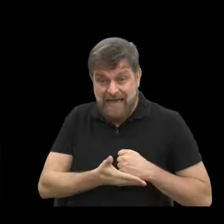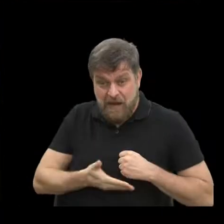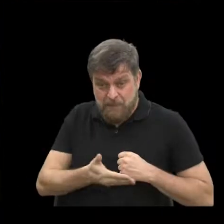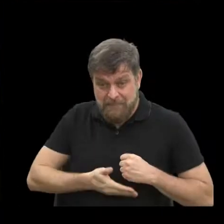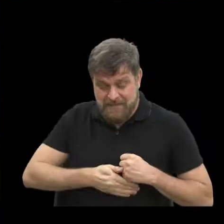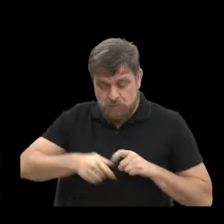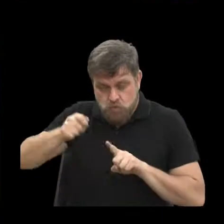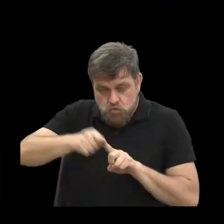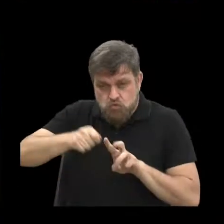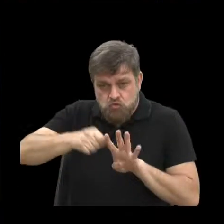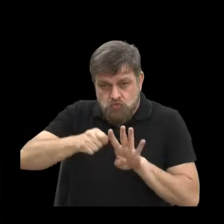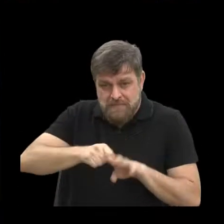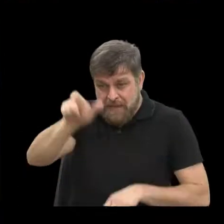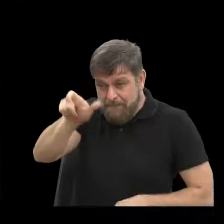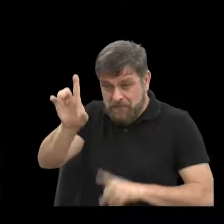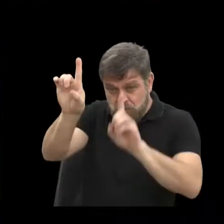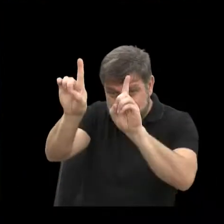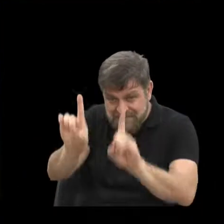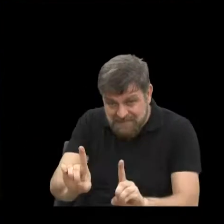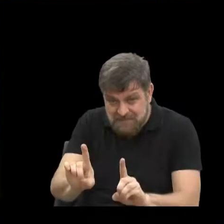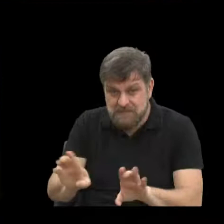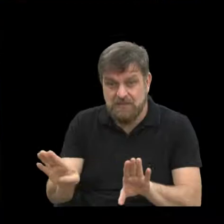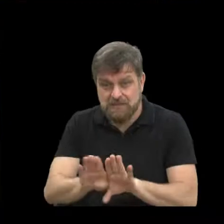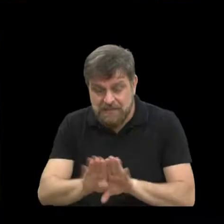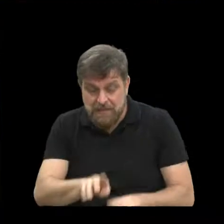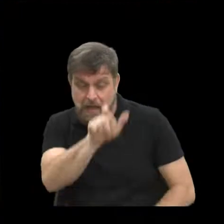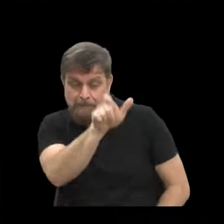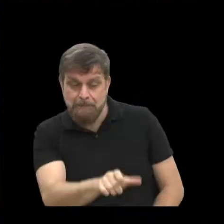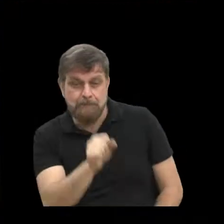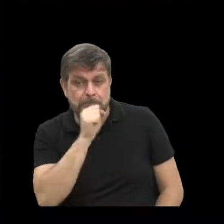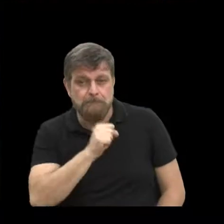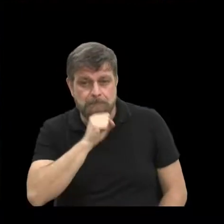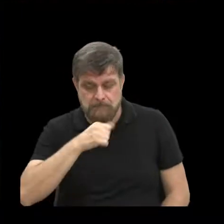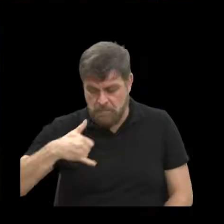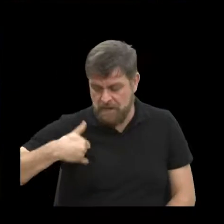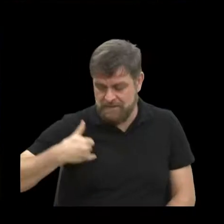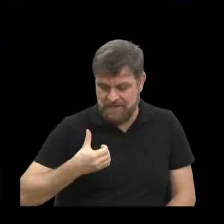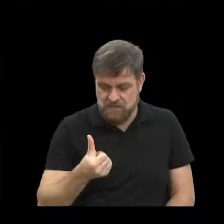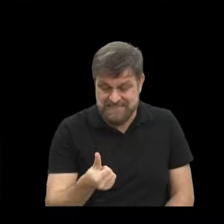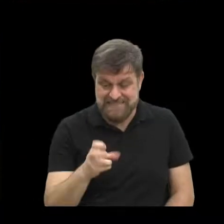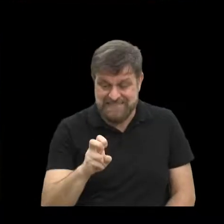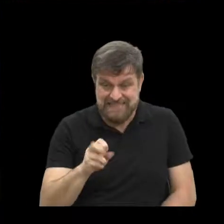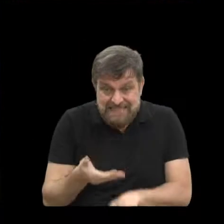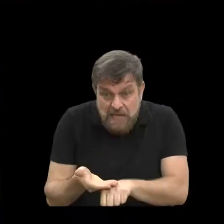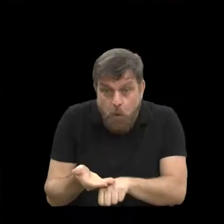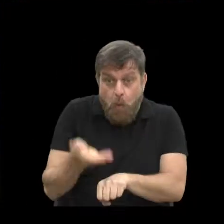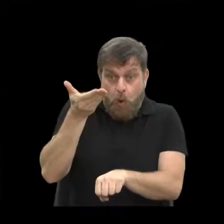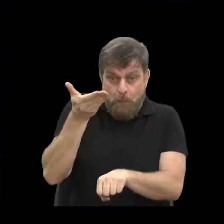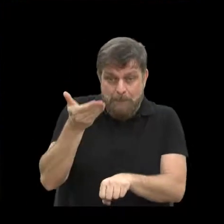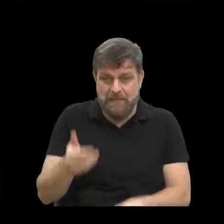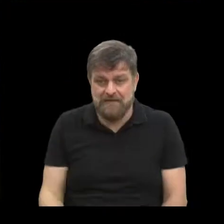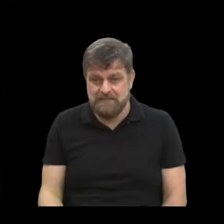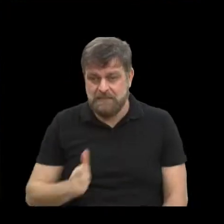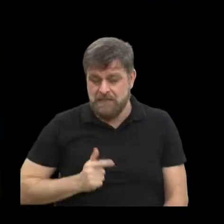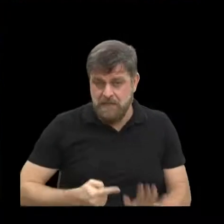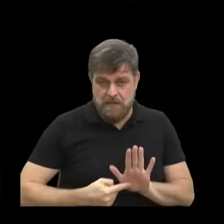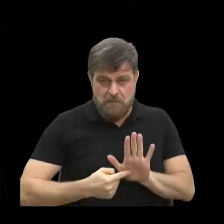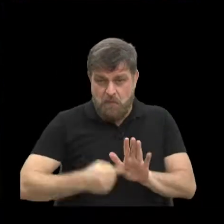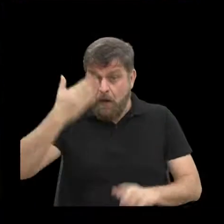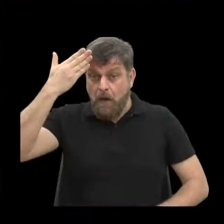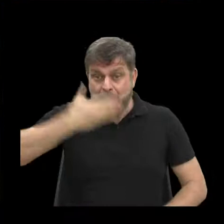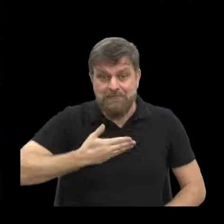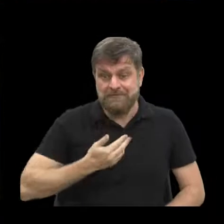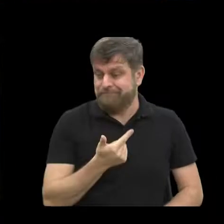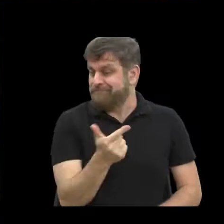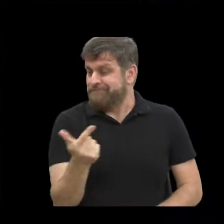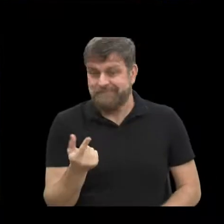à pessoa com deficiência e ao idoso com 65 anos ou mais que comprovem não possuir